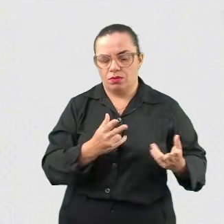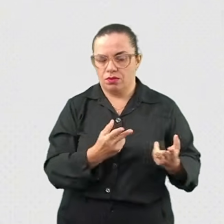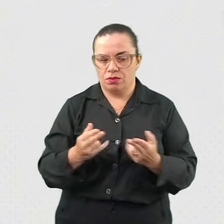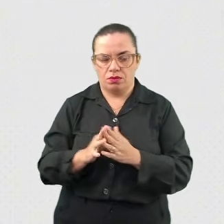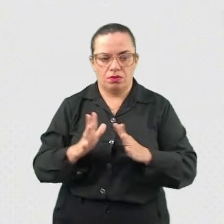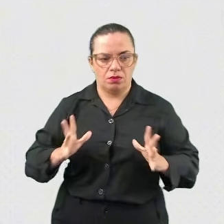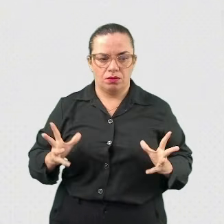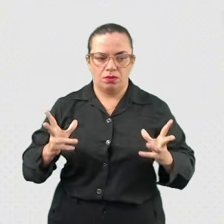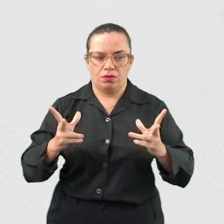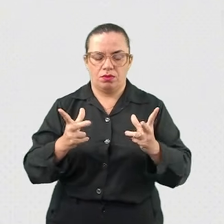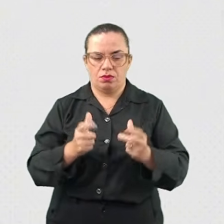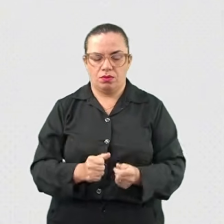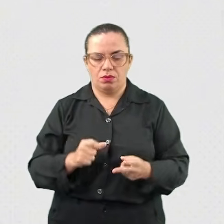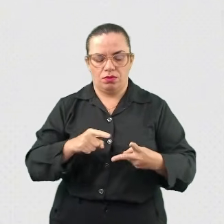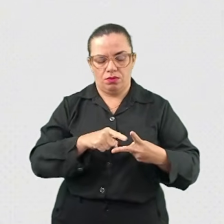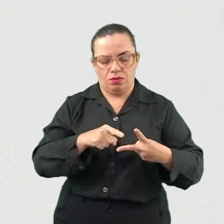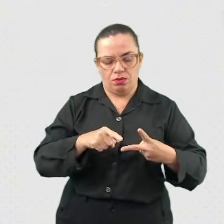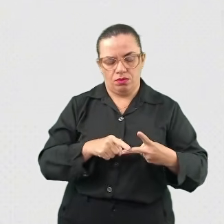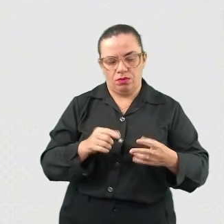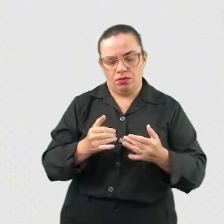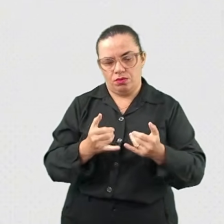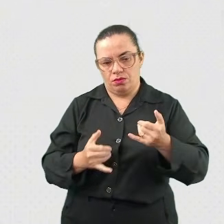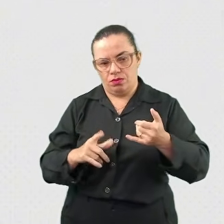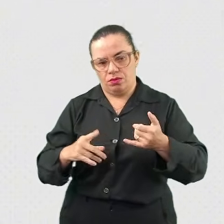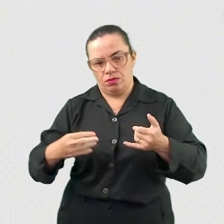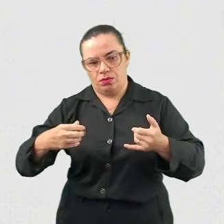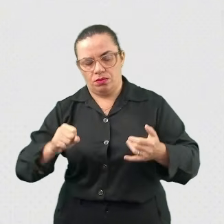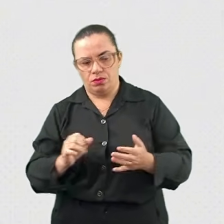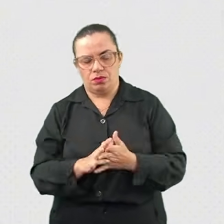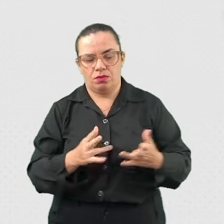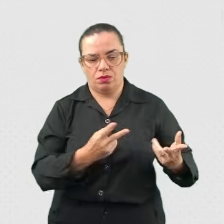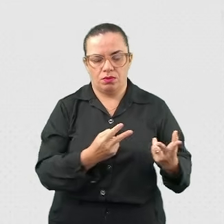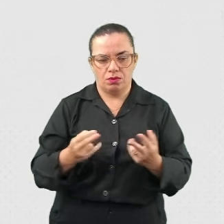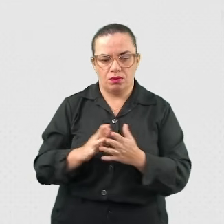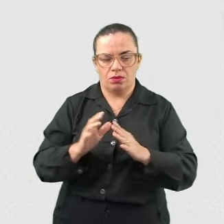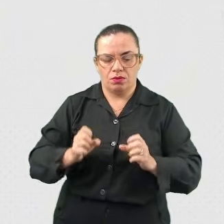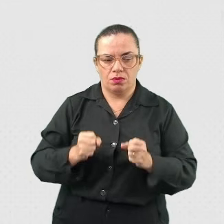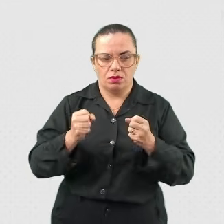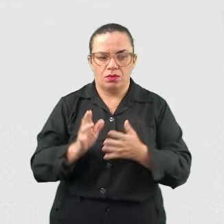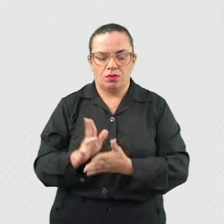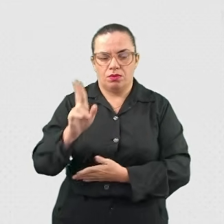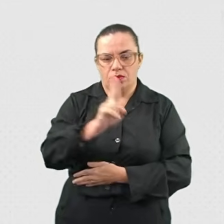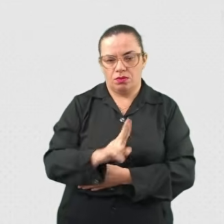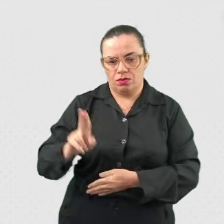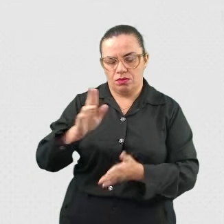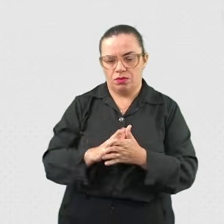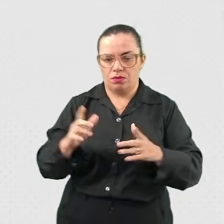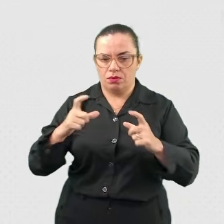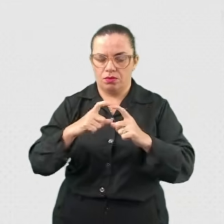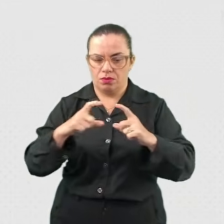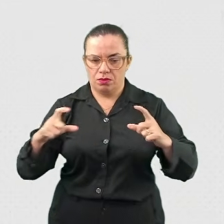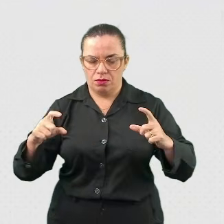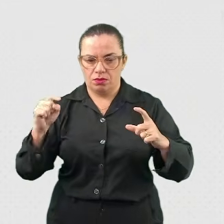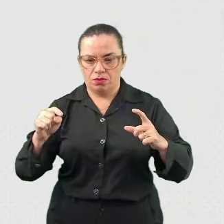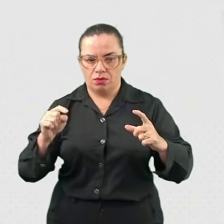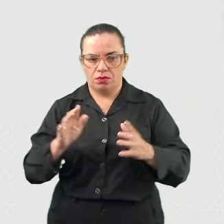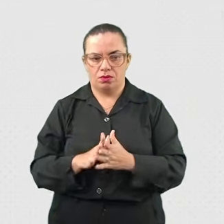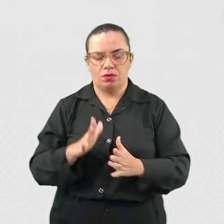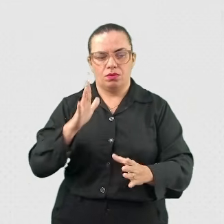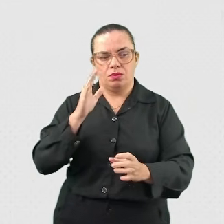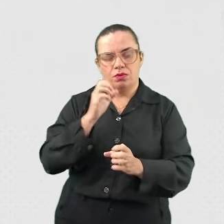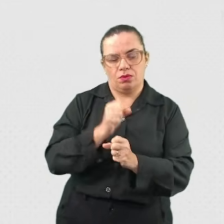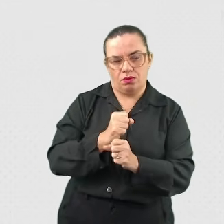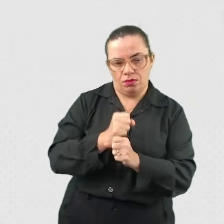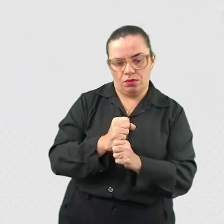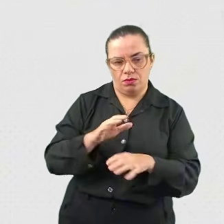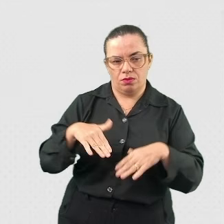possui lados e ângulos iguais, tá? Então, você pode usar essa fórmula se você precisar calcular aí